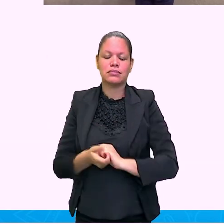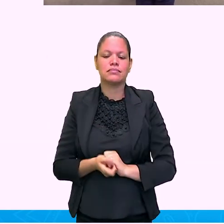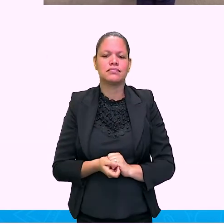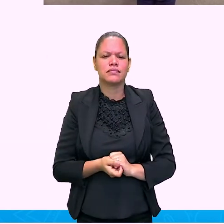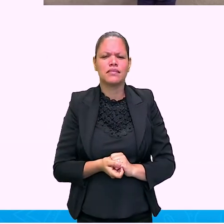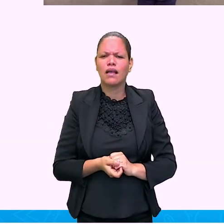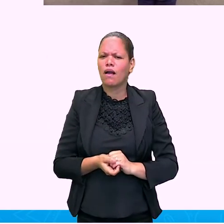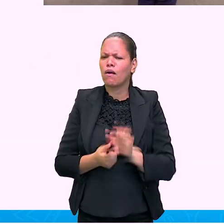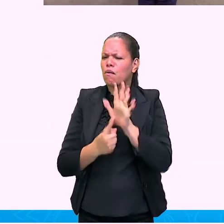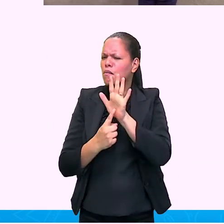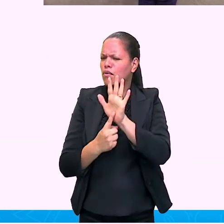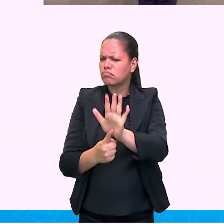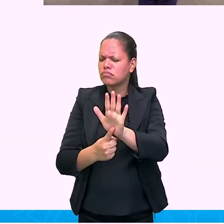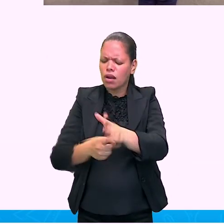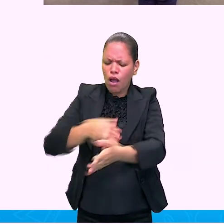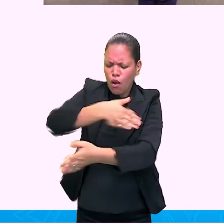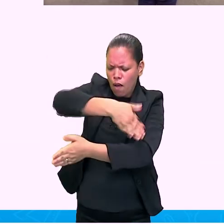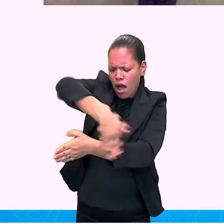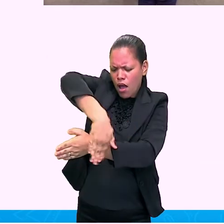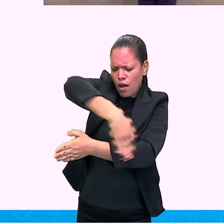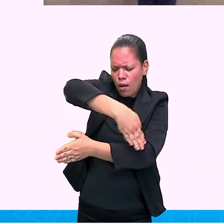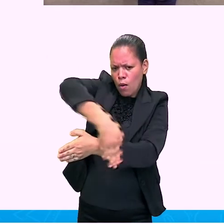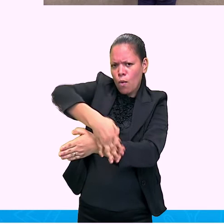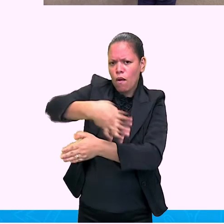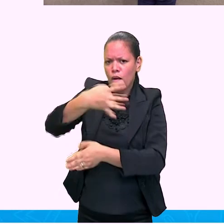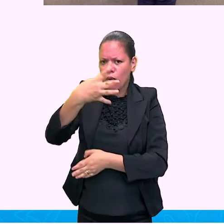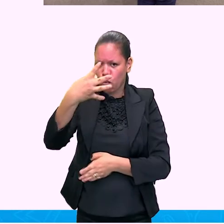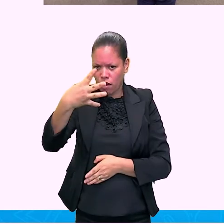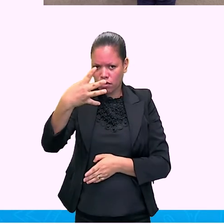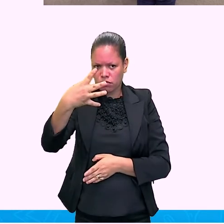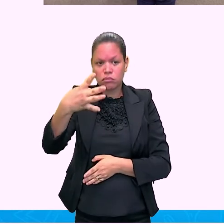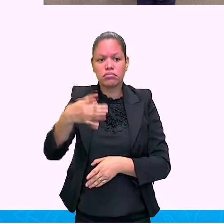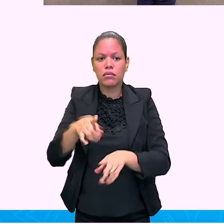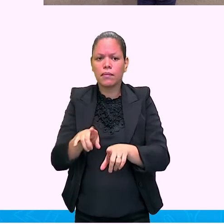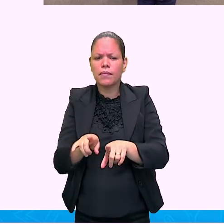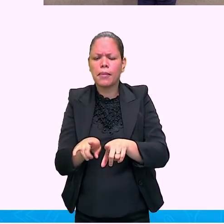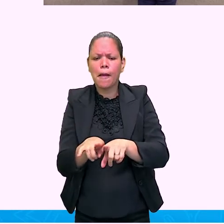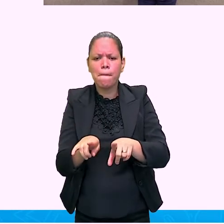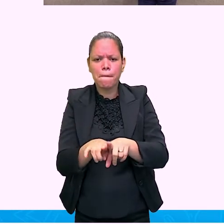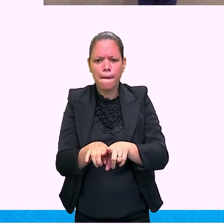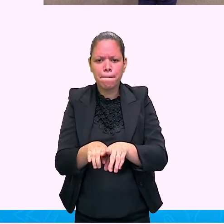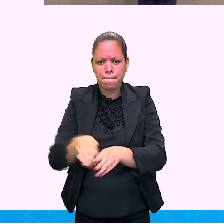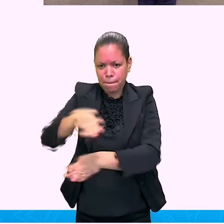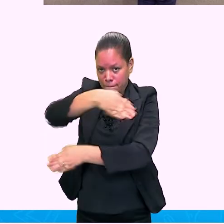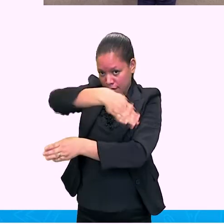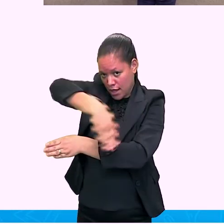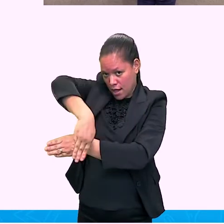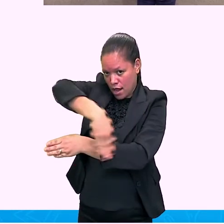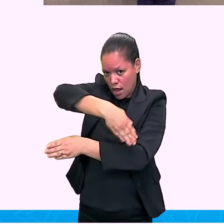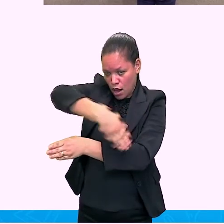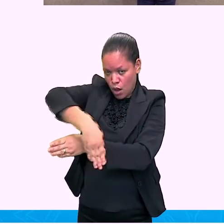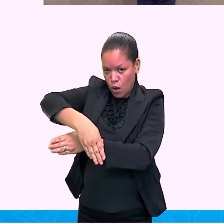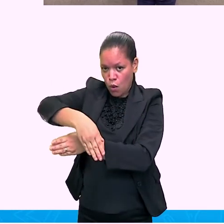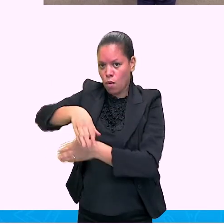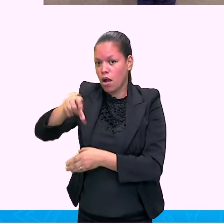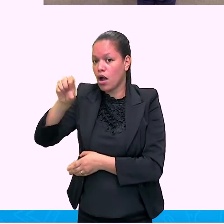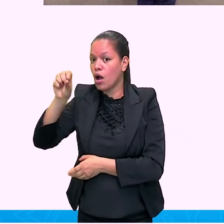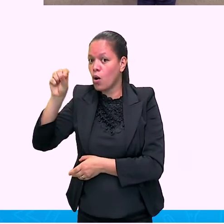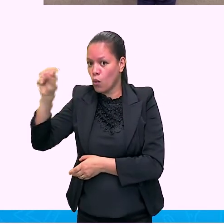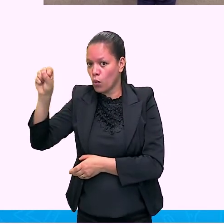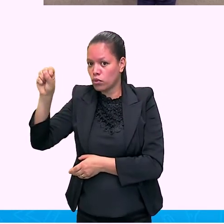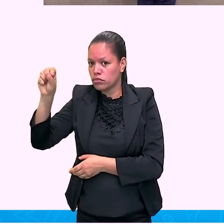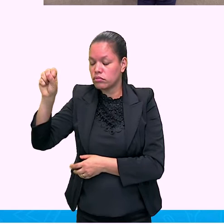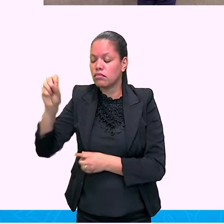4 com a rua 8. Então, olha só, elas em um ponto em comum se encontraram e